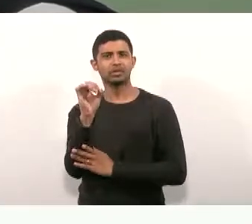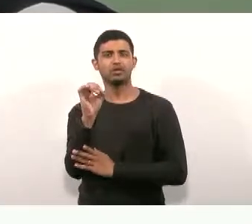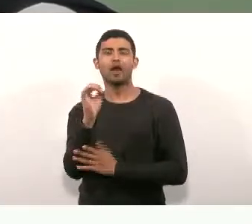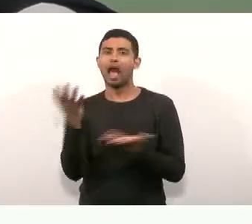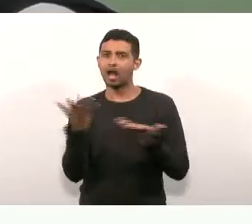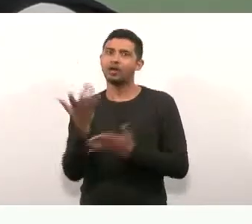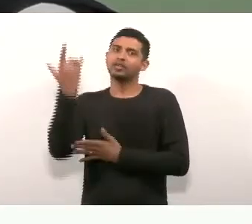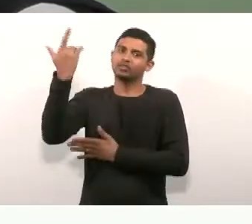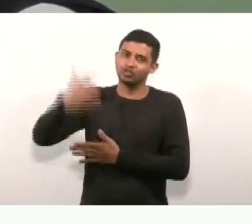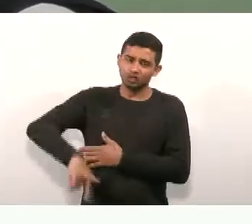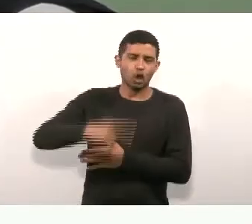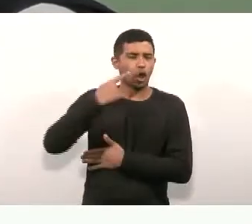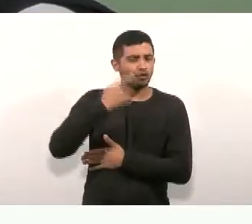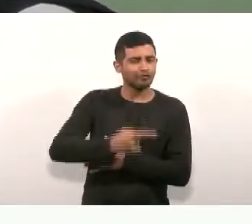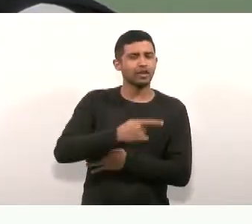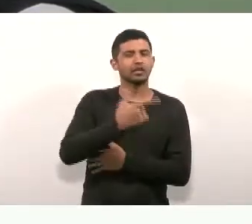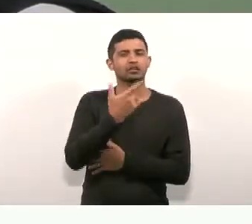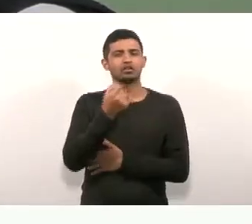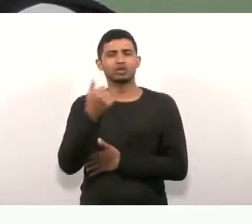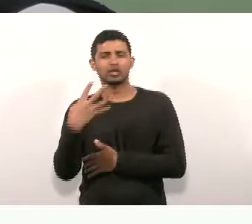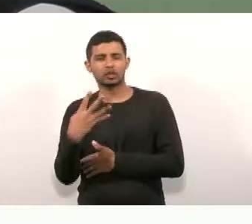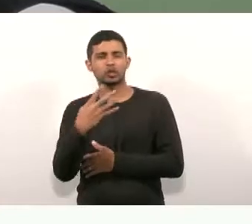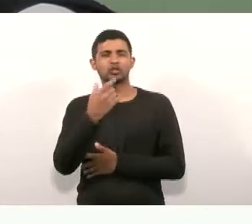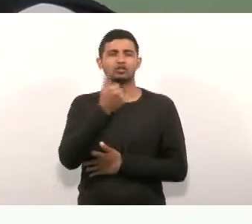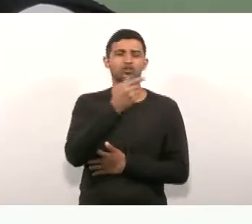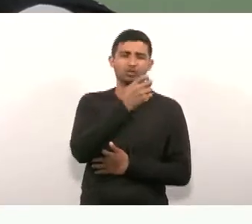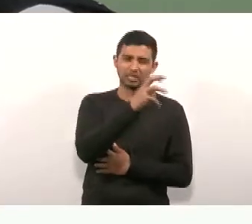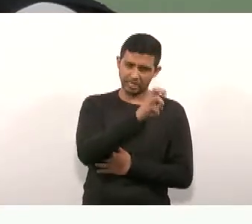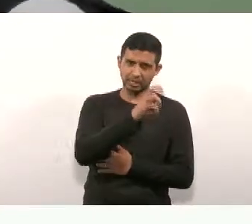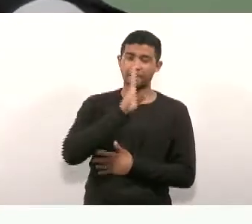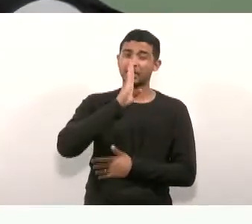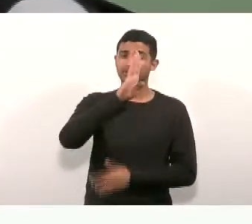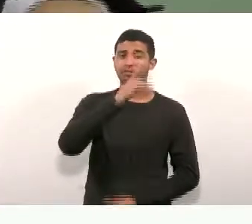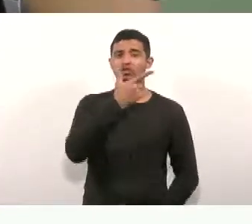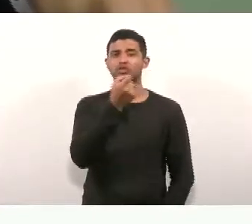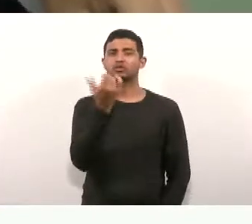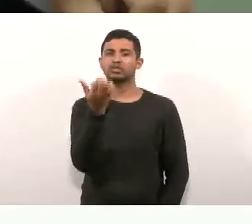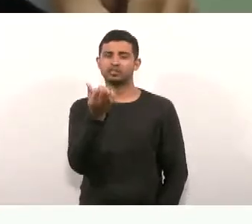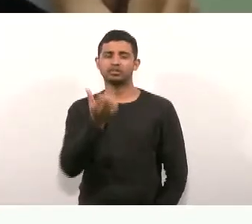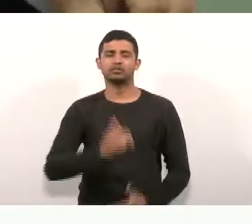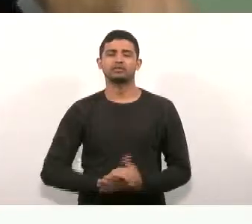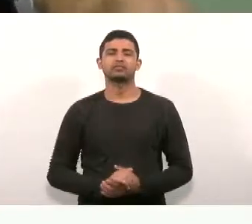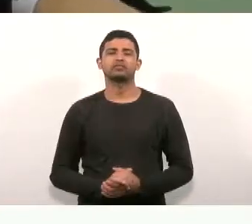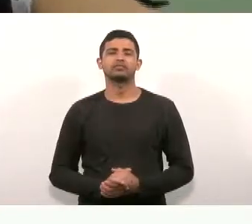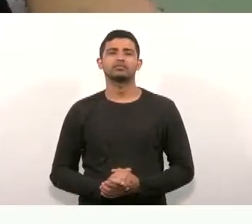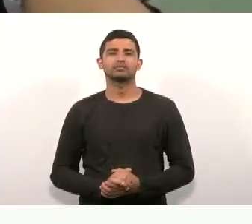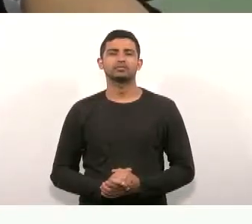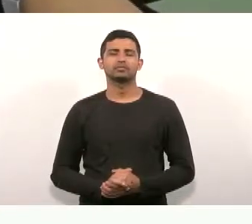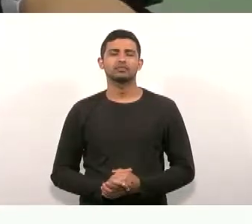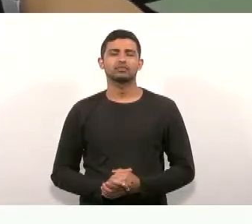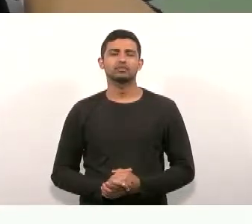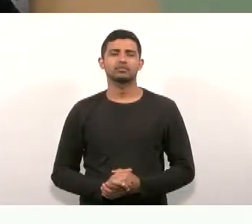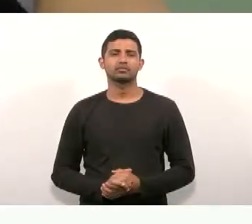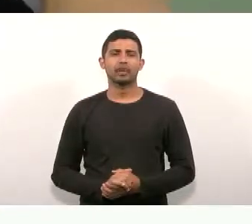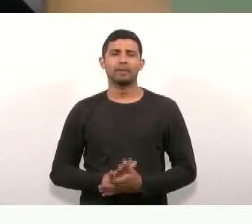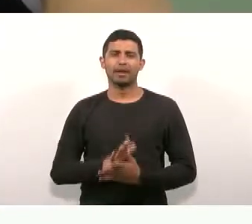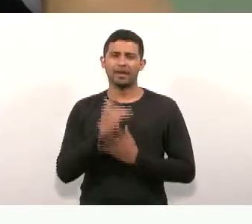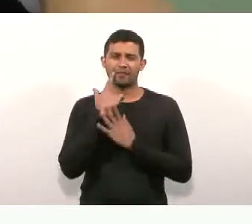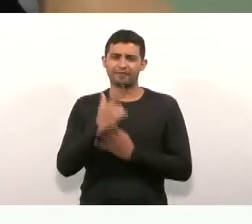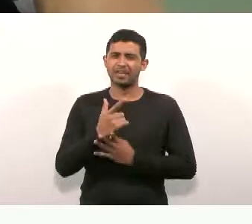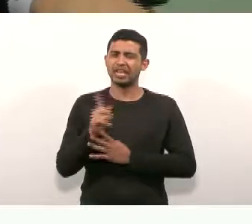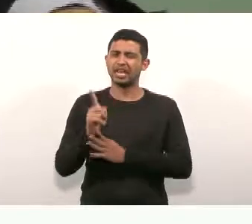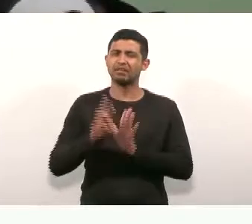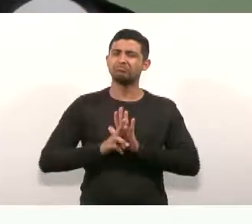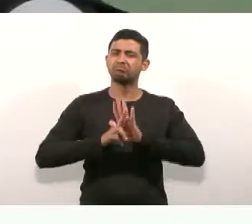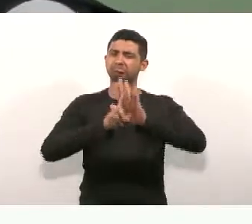desse decênio, 2014, 2015, 2016 principalmente. E o que causou... Foi uma audiência muito